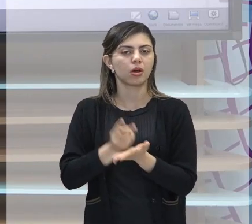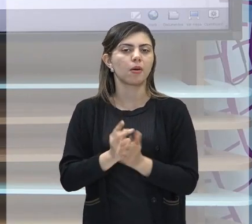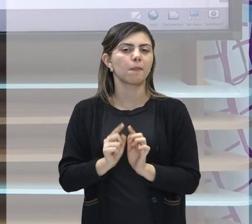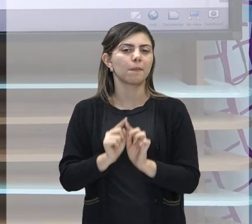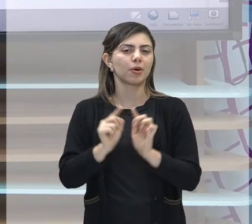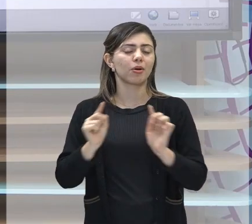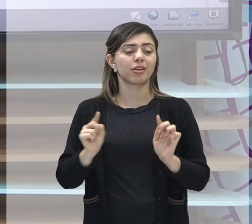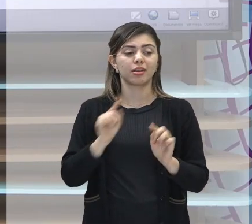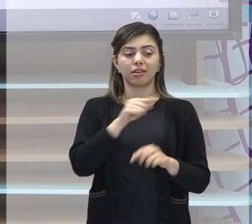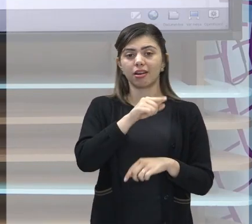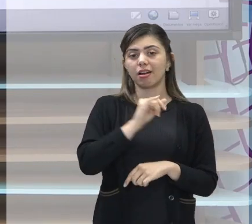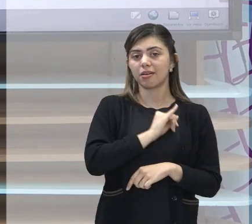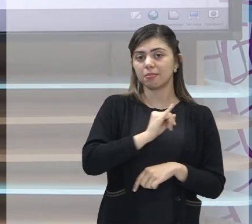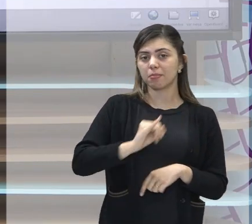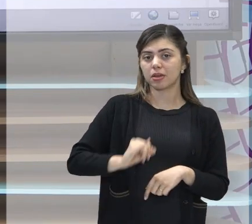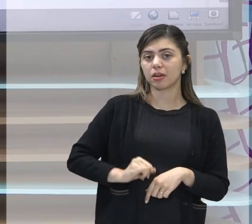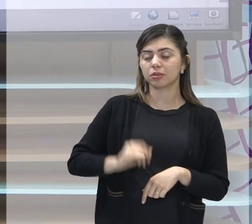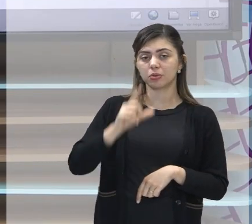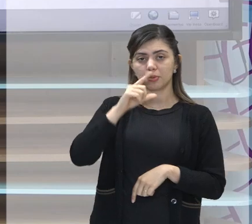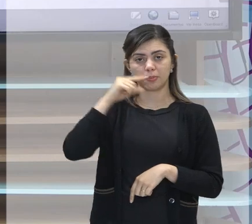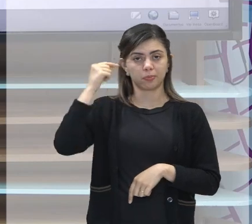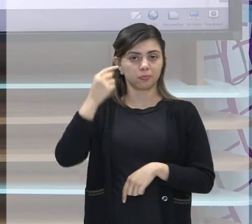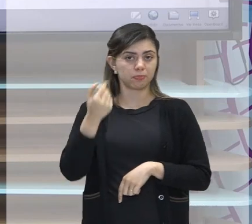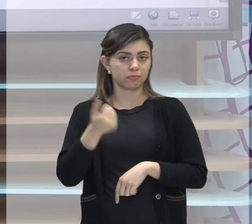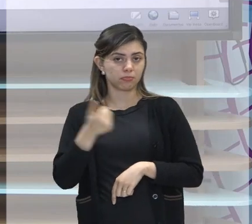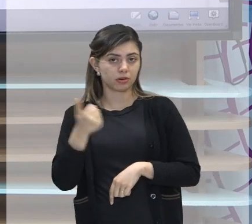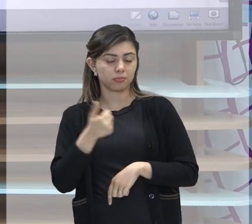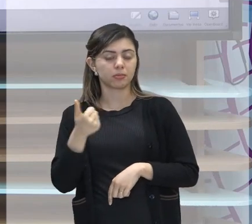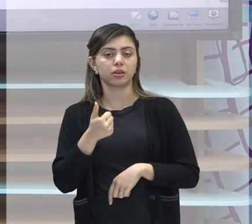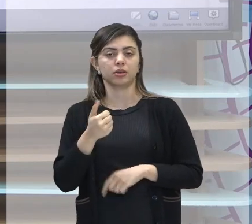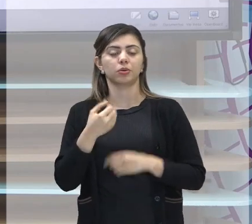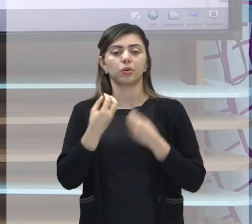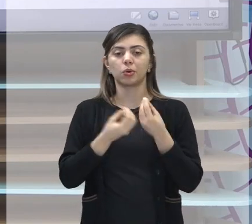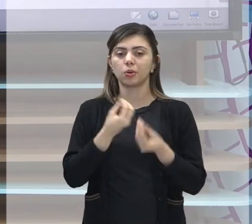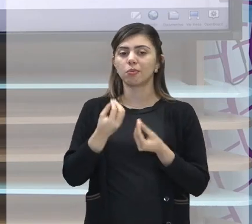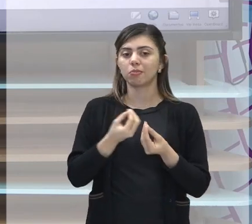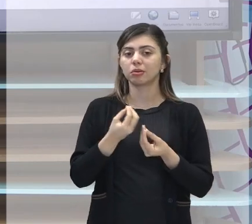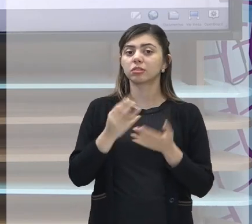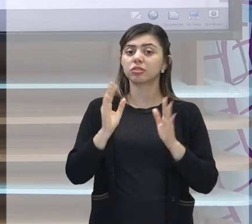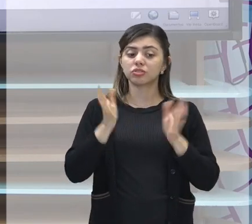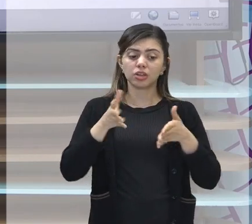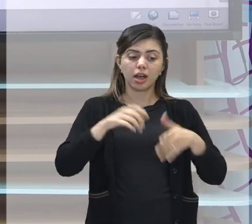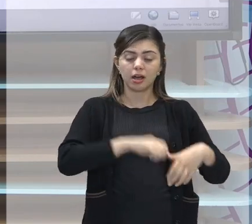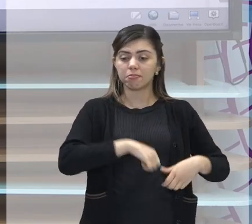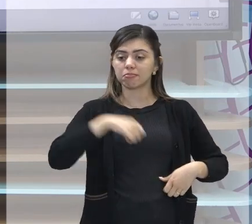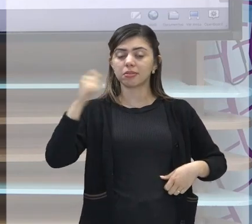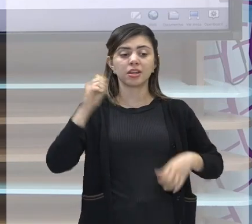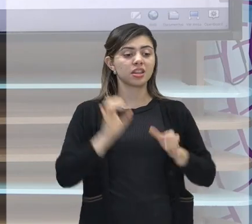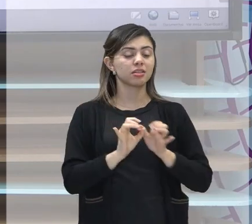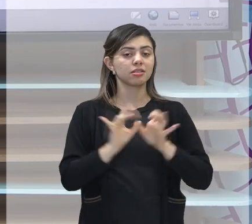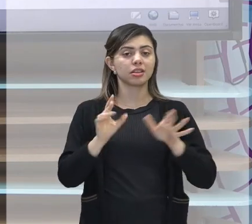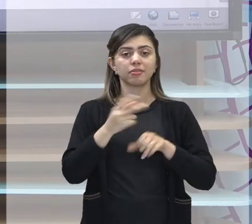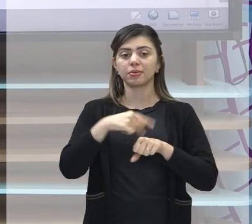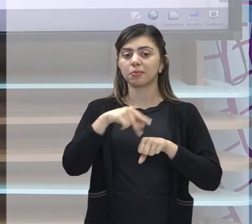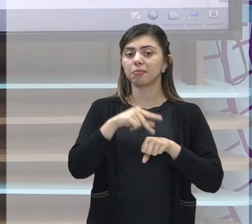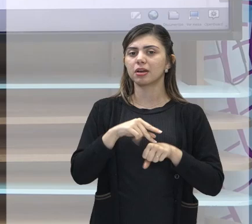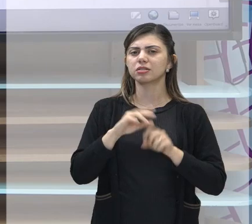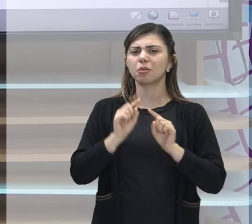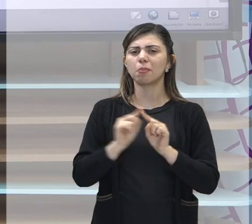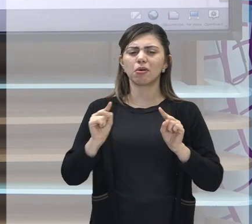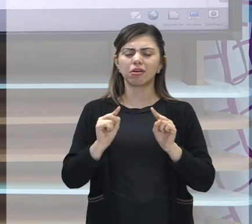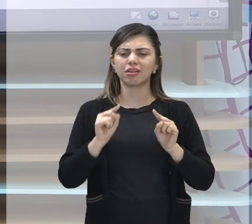o imperador Dom Pedro I, que tinha, né, acabado de declarar nosso país independente,